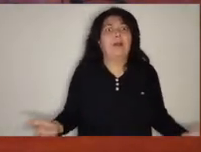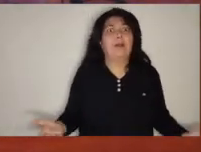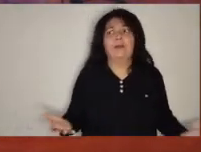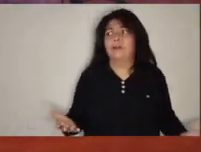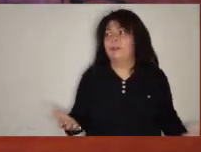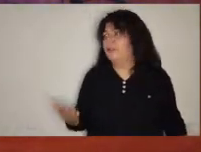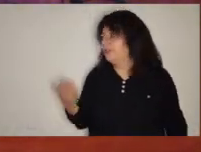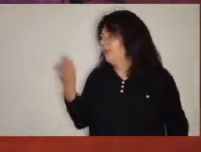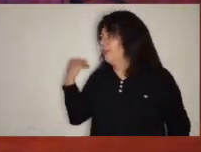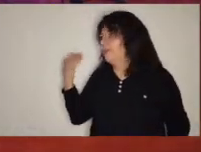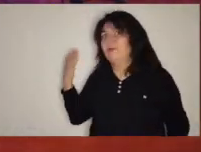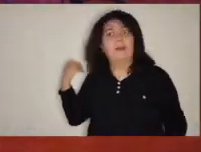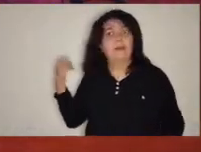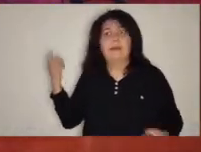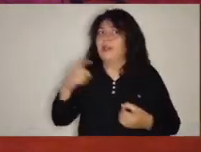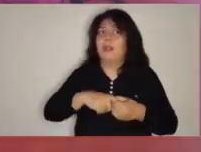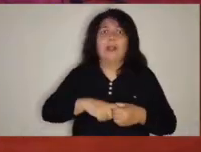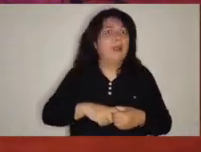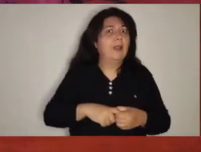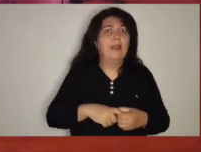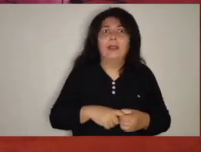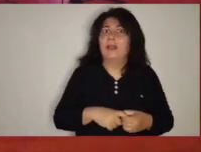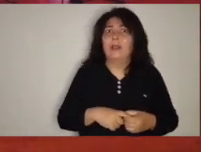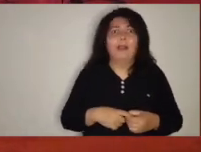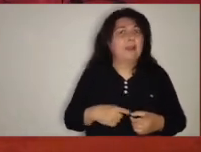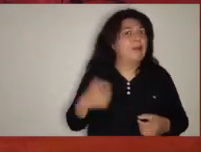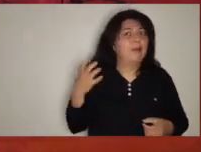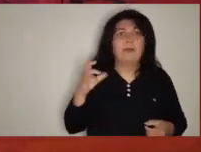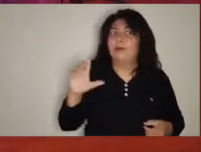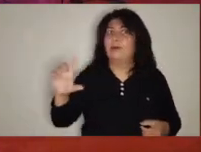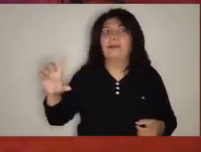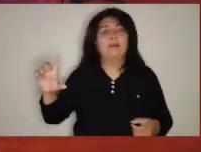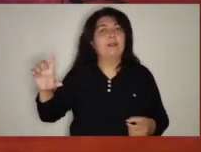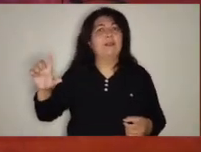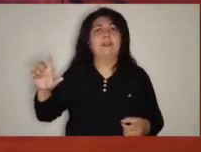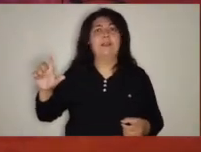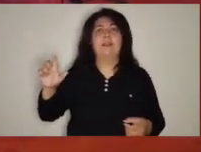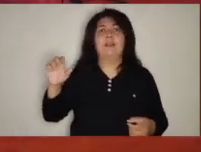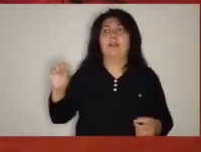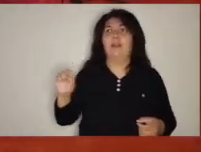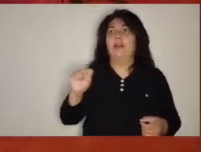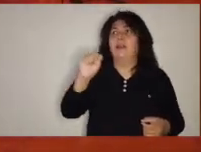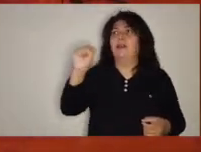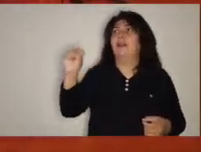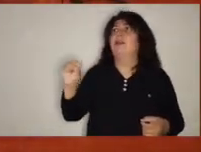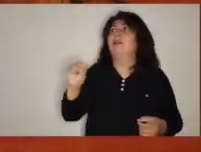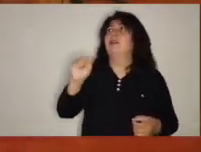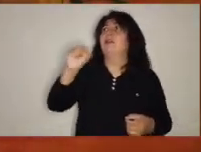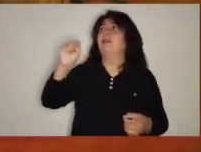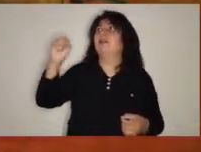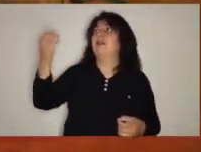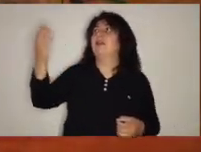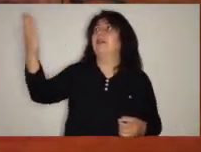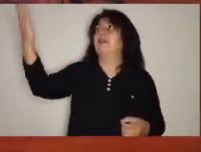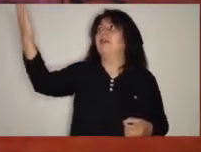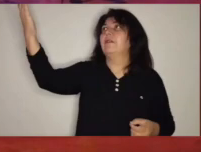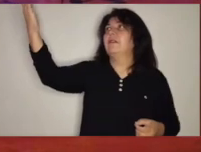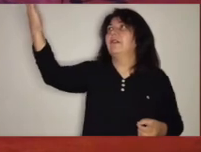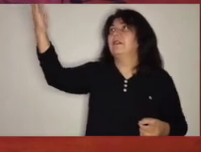irei se eu não tenho pra onde voltar? Só tenho você,